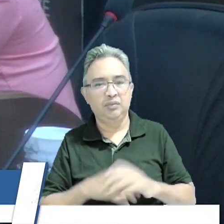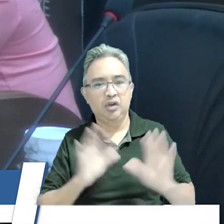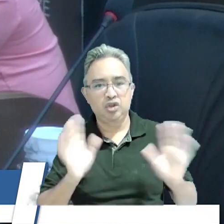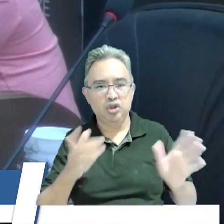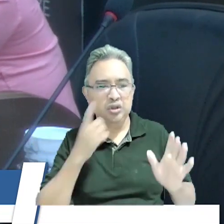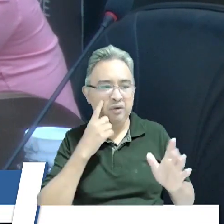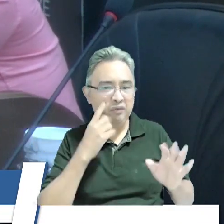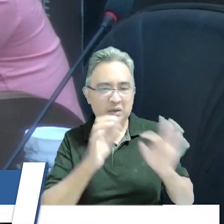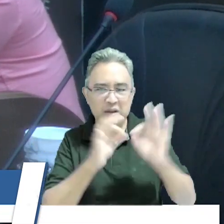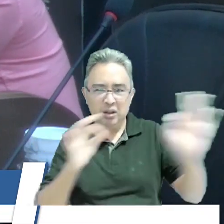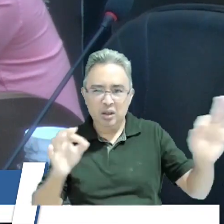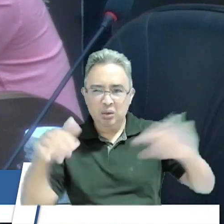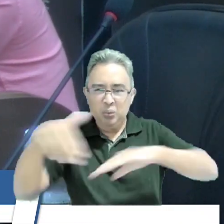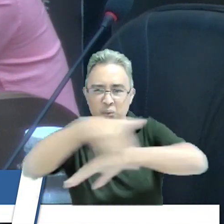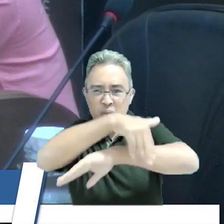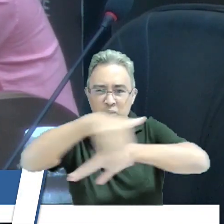lá